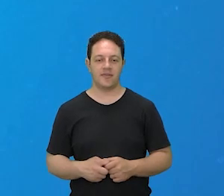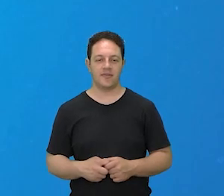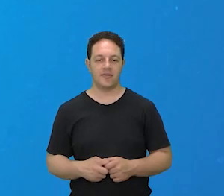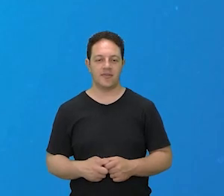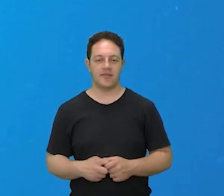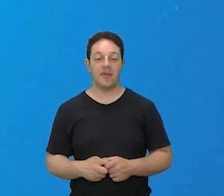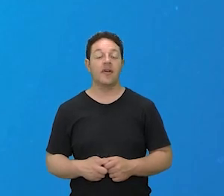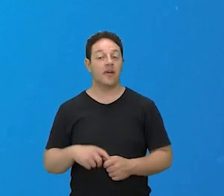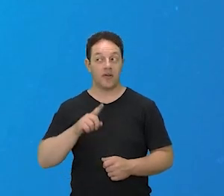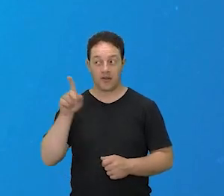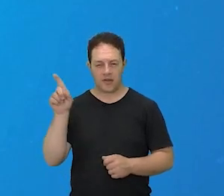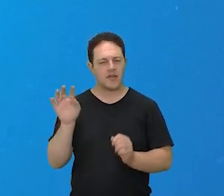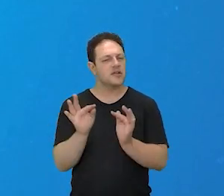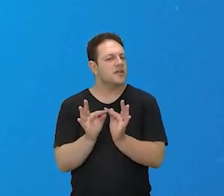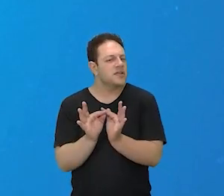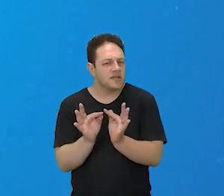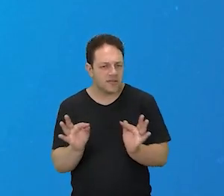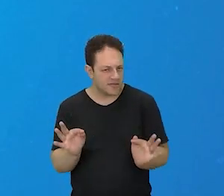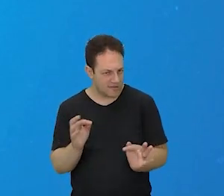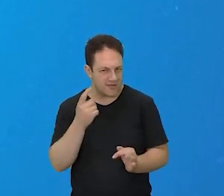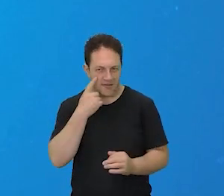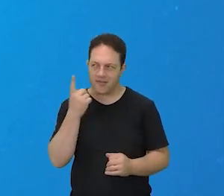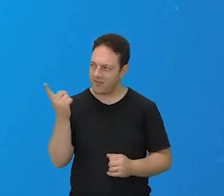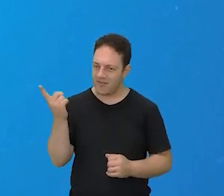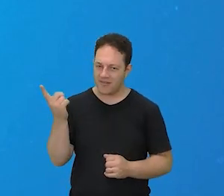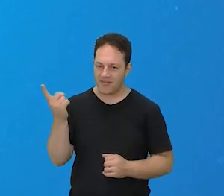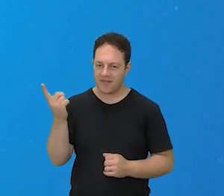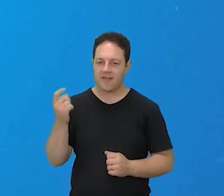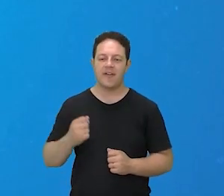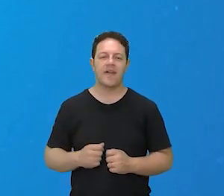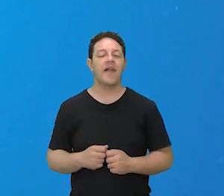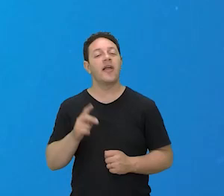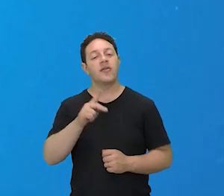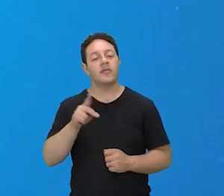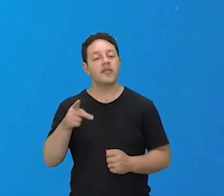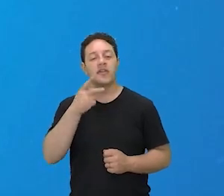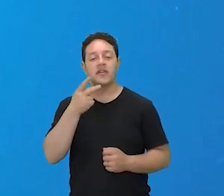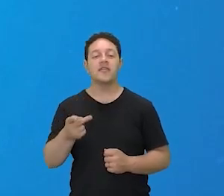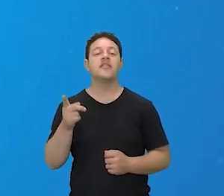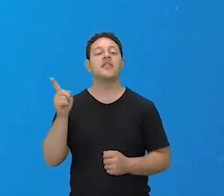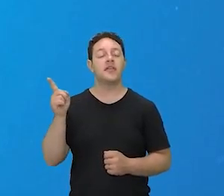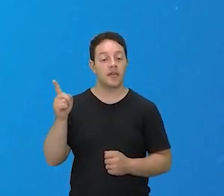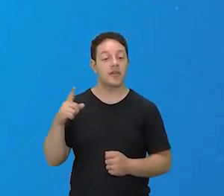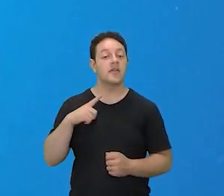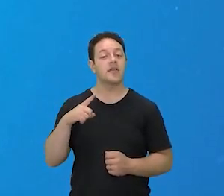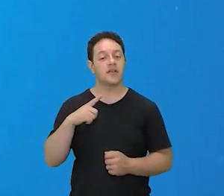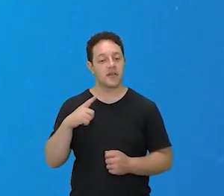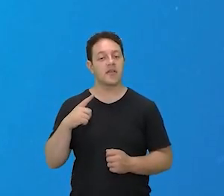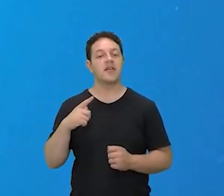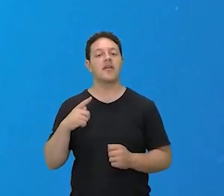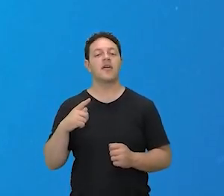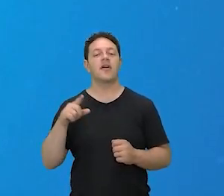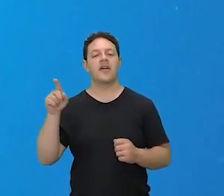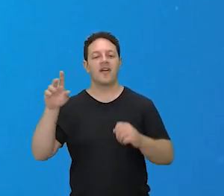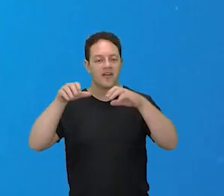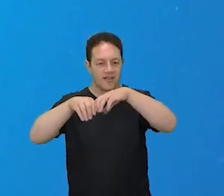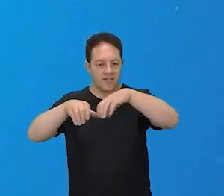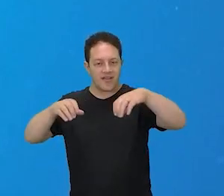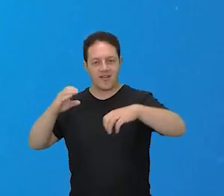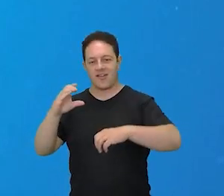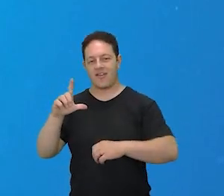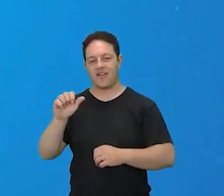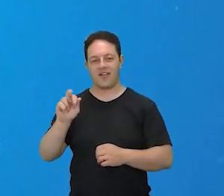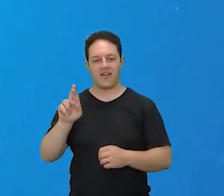É uma maquete muito simples, vocês vão perceber. Aí tem a presença da clarabóia